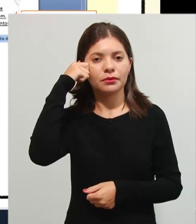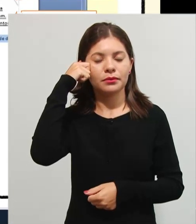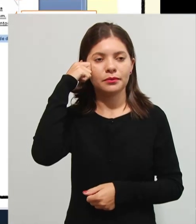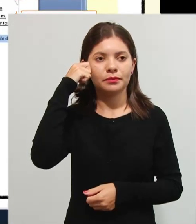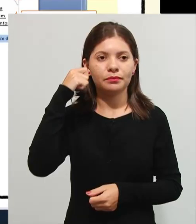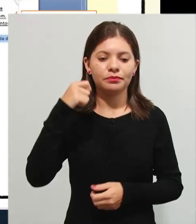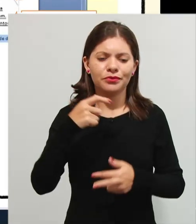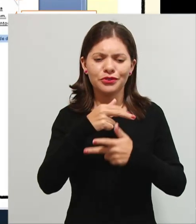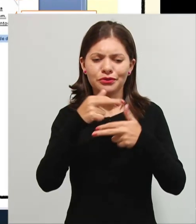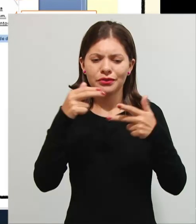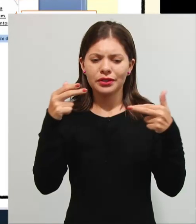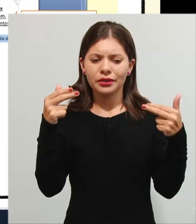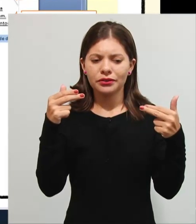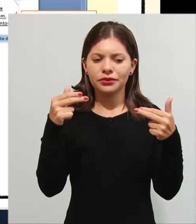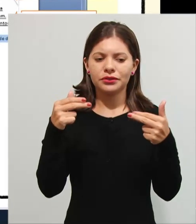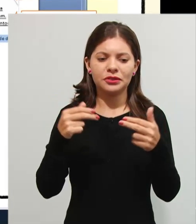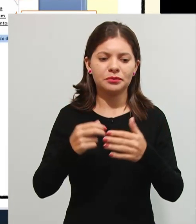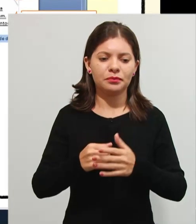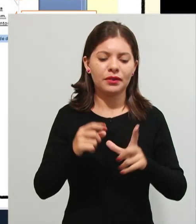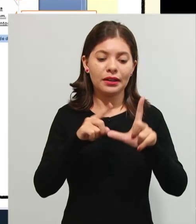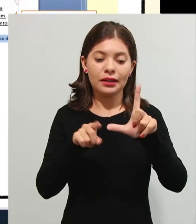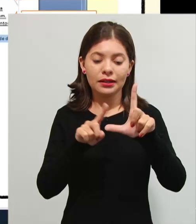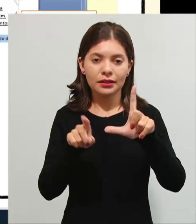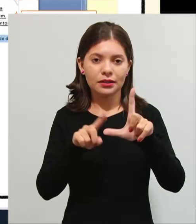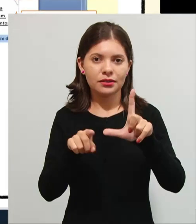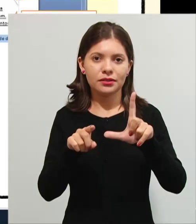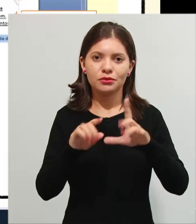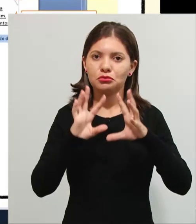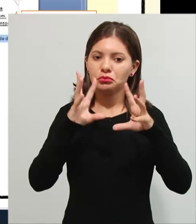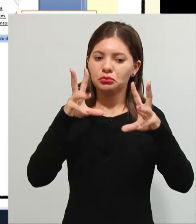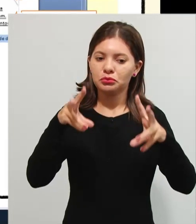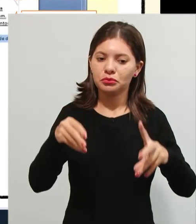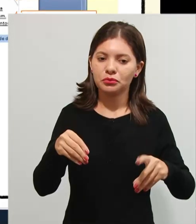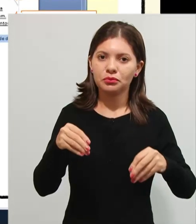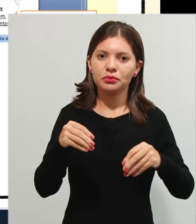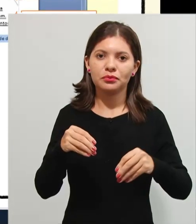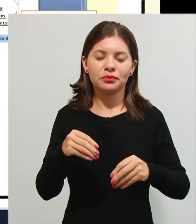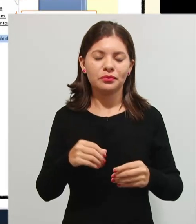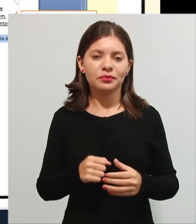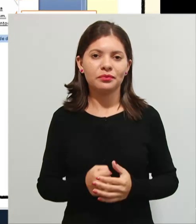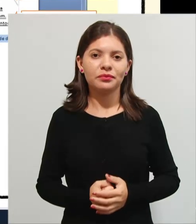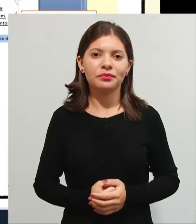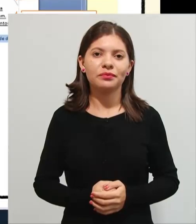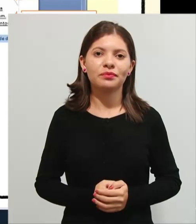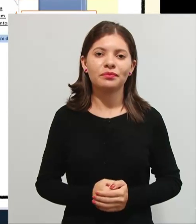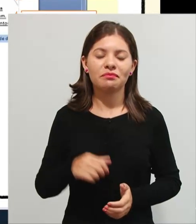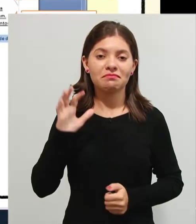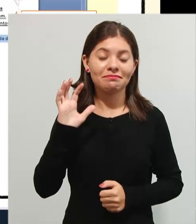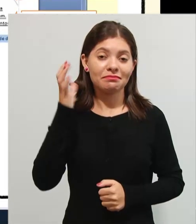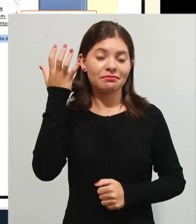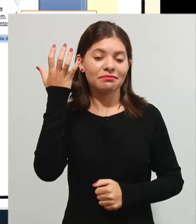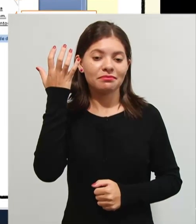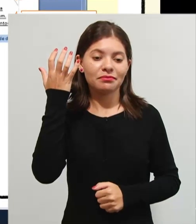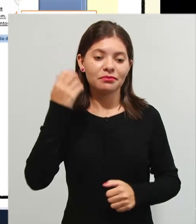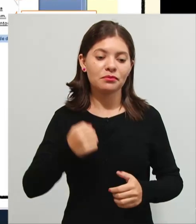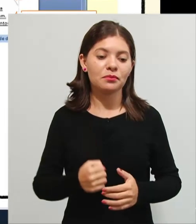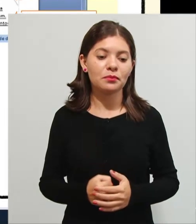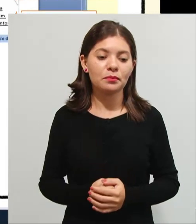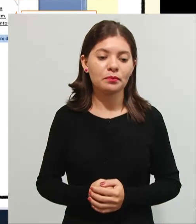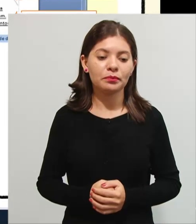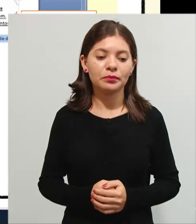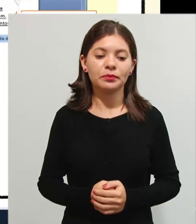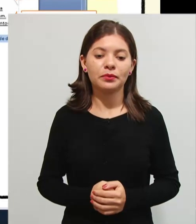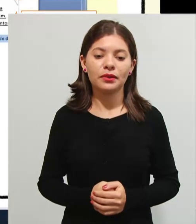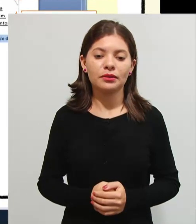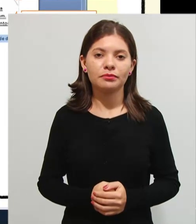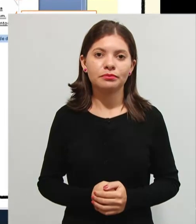texto em negrito, em itálico, né, de sublinhar o texto. Tudo isso são botões que, quando